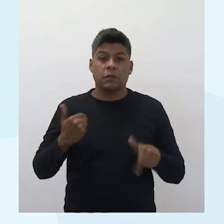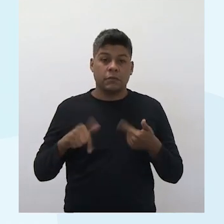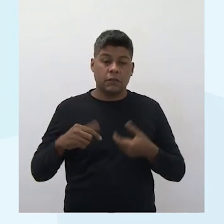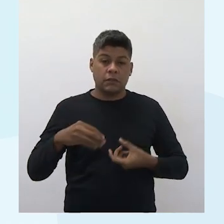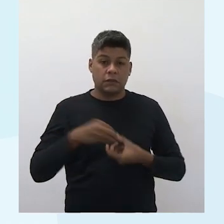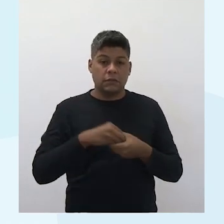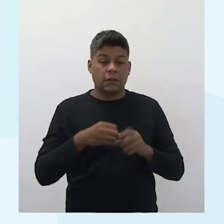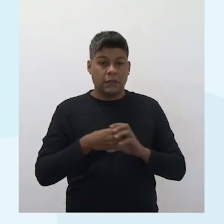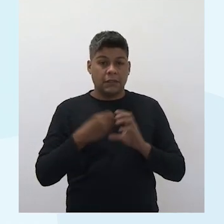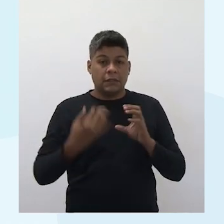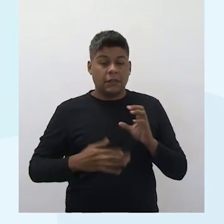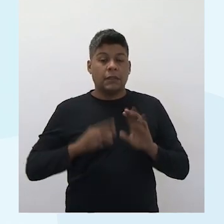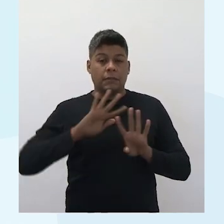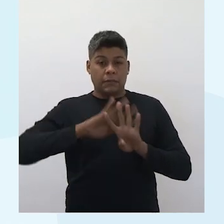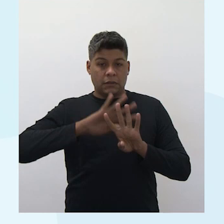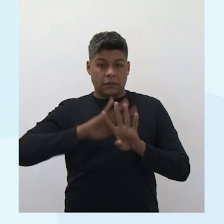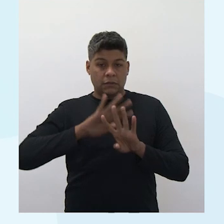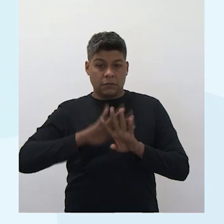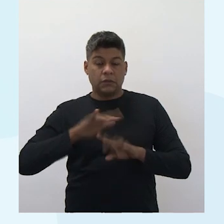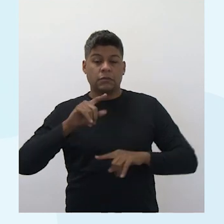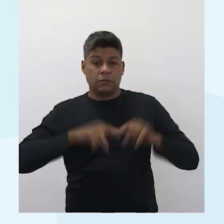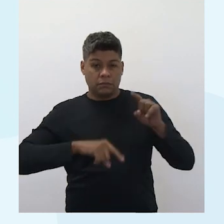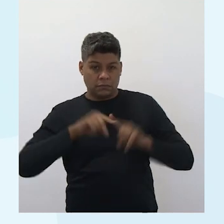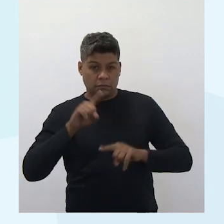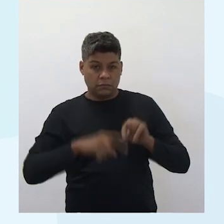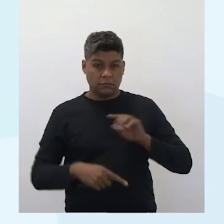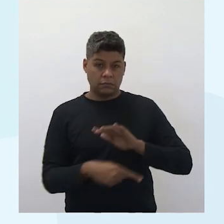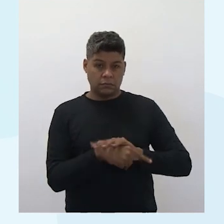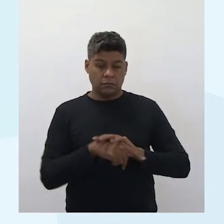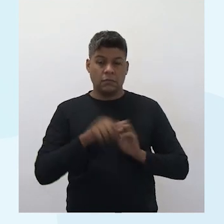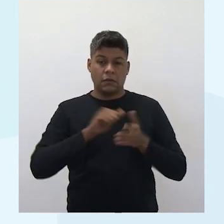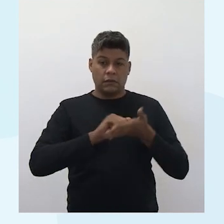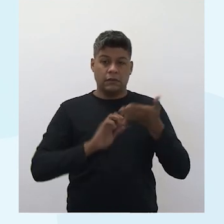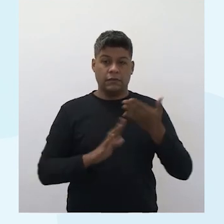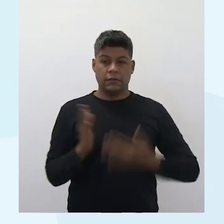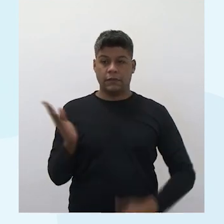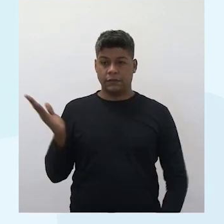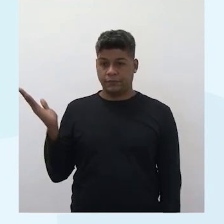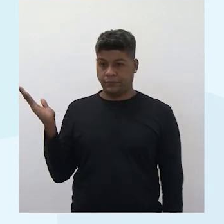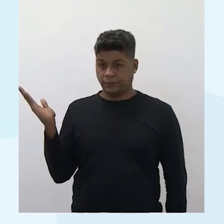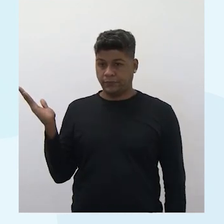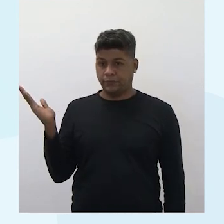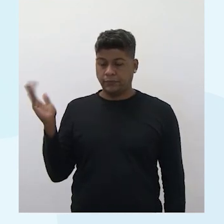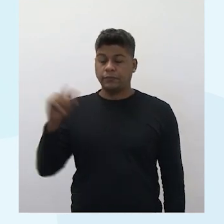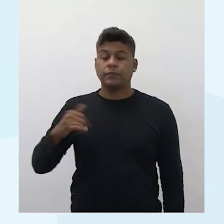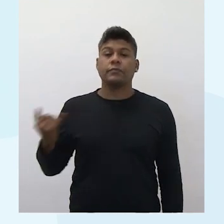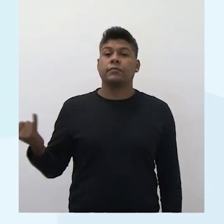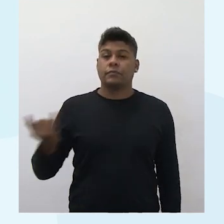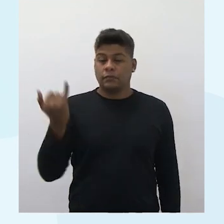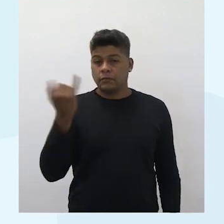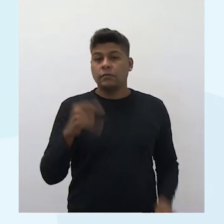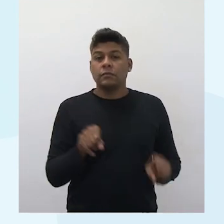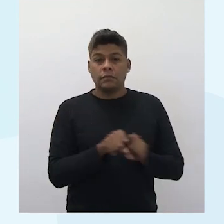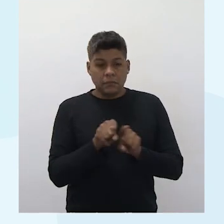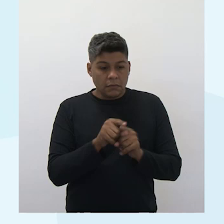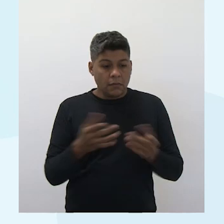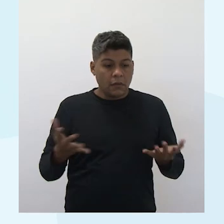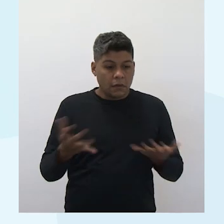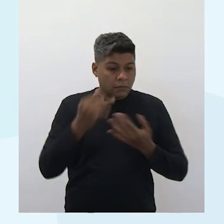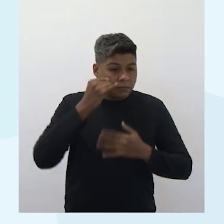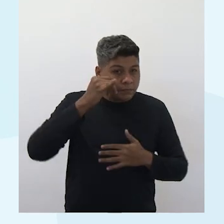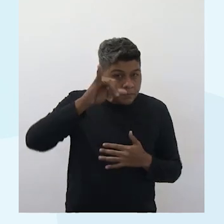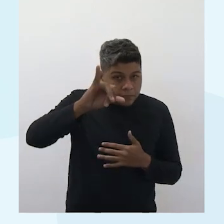do aspecto da área de matemática e componente nessa atividade. Tá bom? Isso é muito importante, e também estimula a fazer